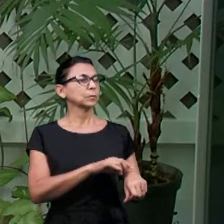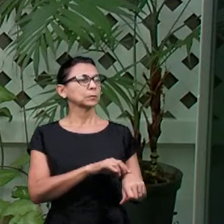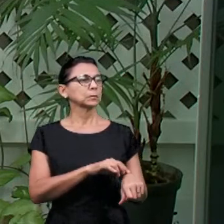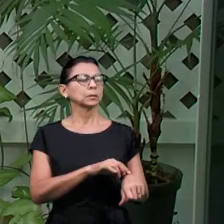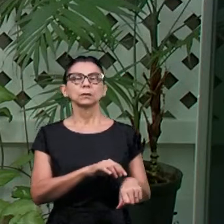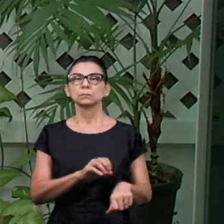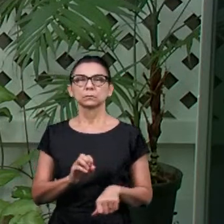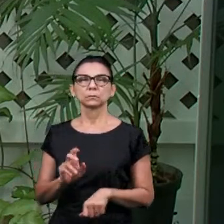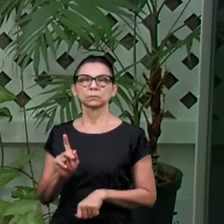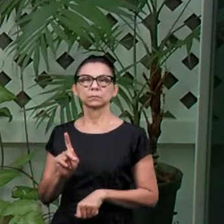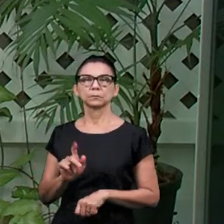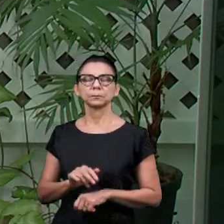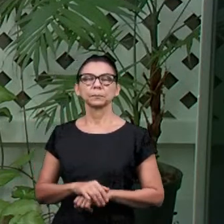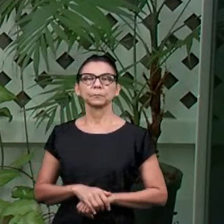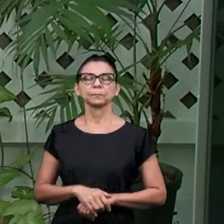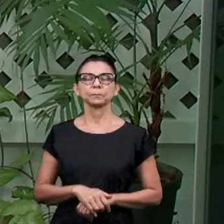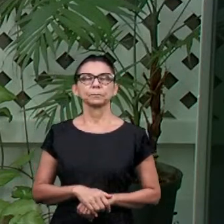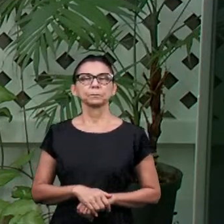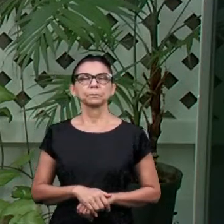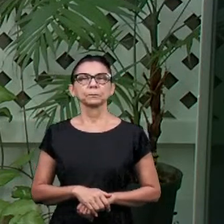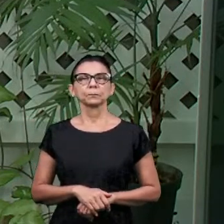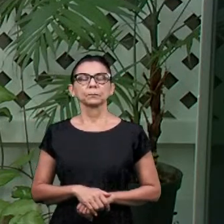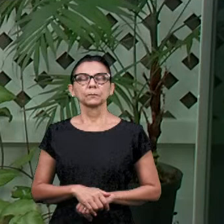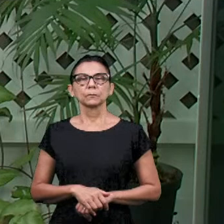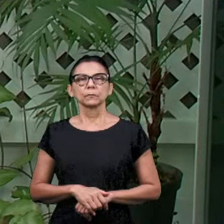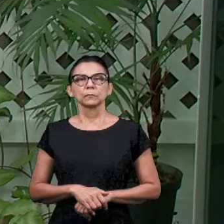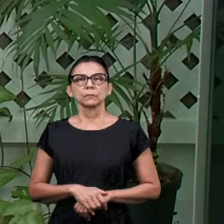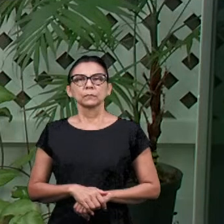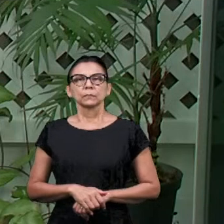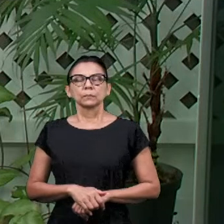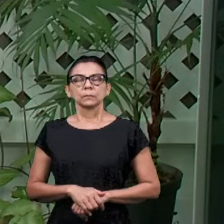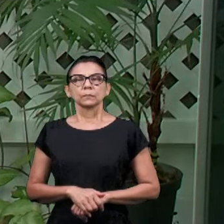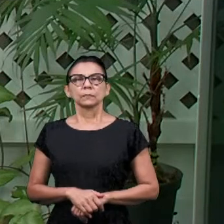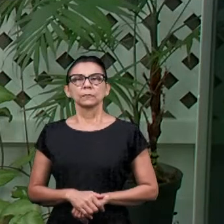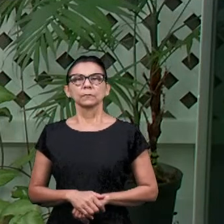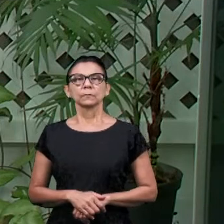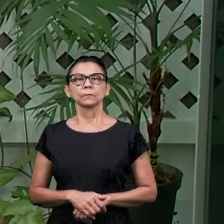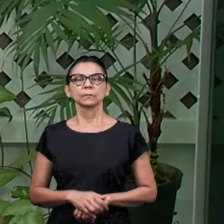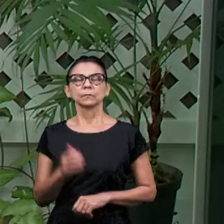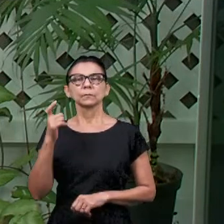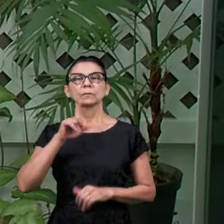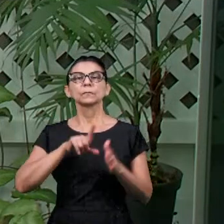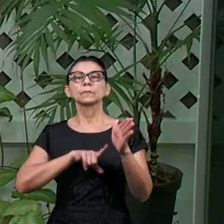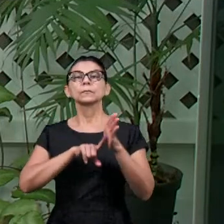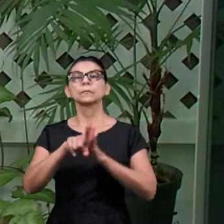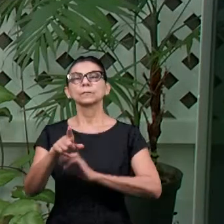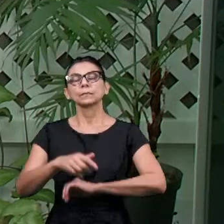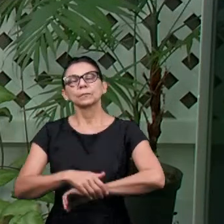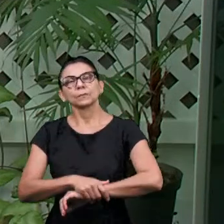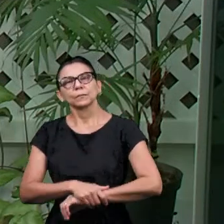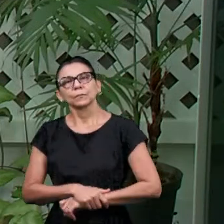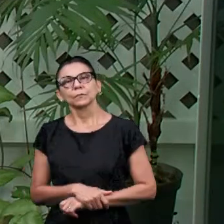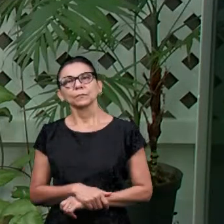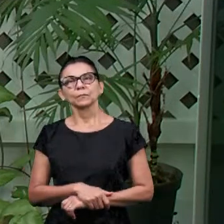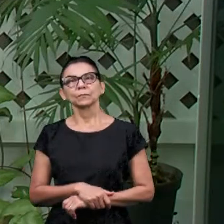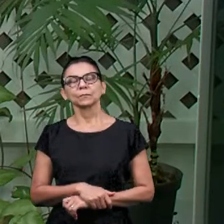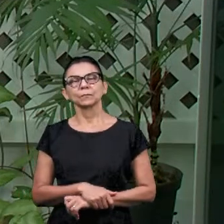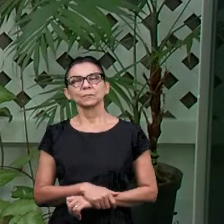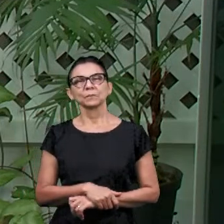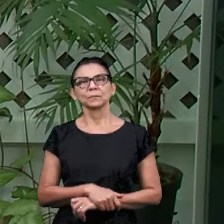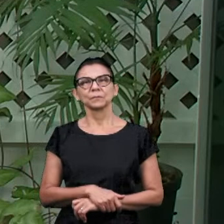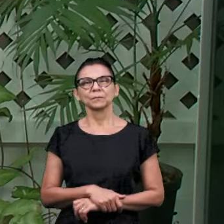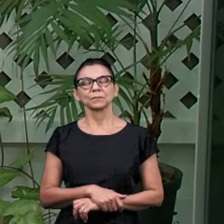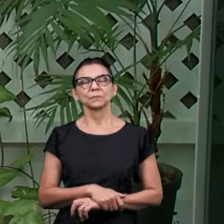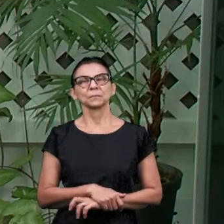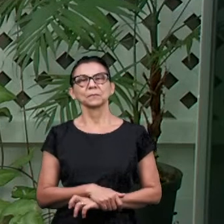Muito bem. Vamos aqui, então, mais uma outra pergunta. Você acha que o homem da parábola adivinhou, não é?